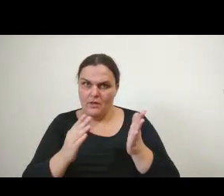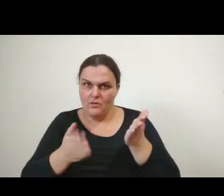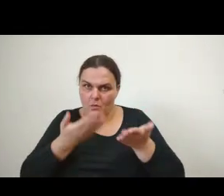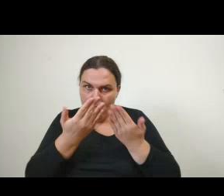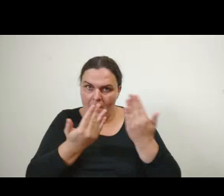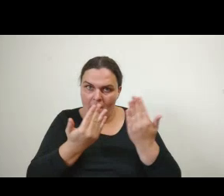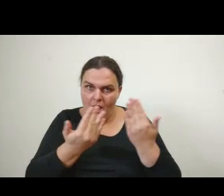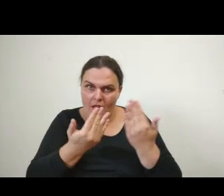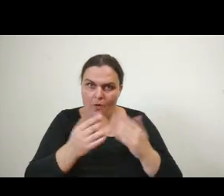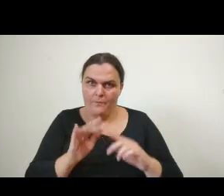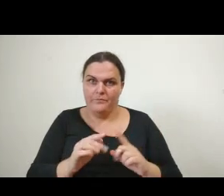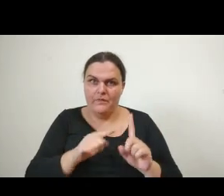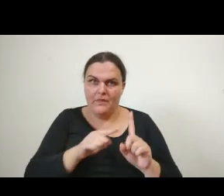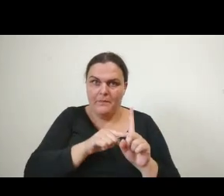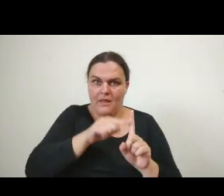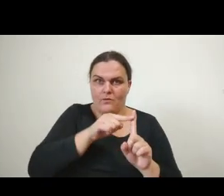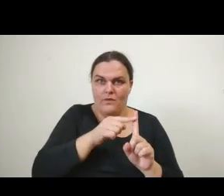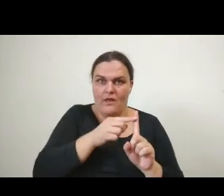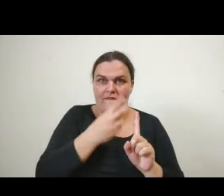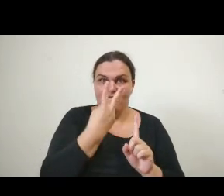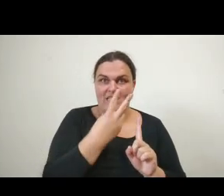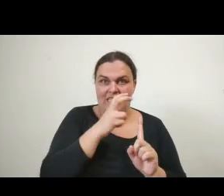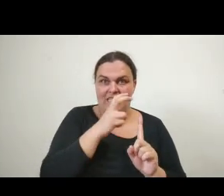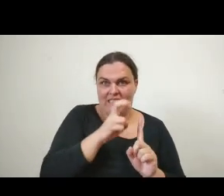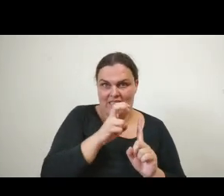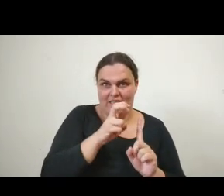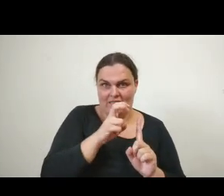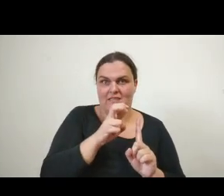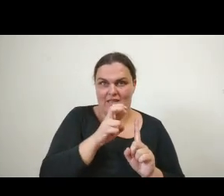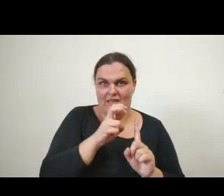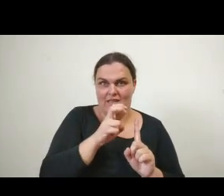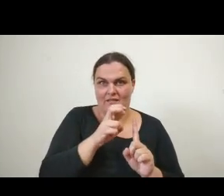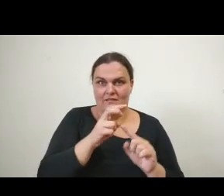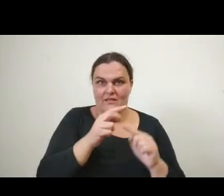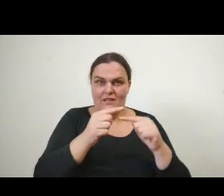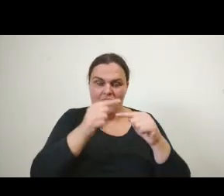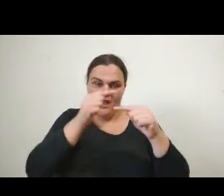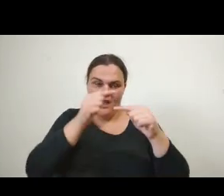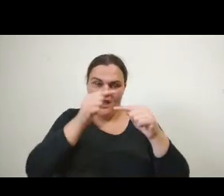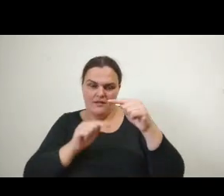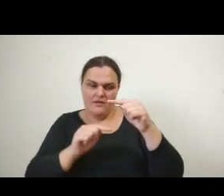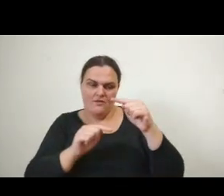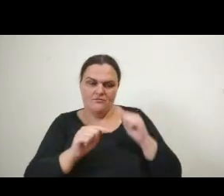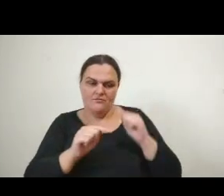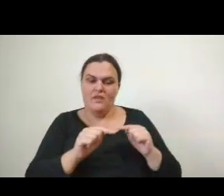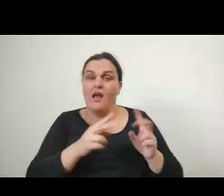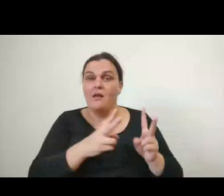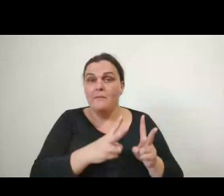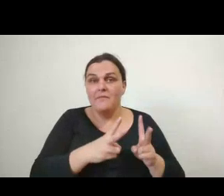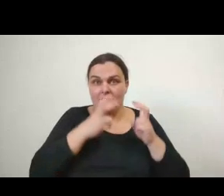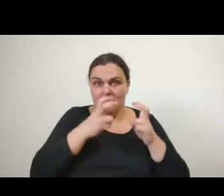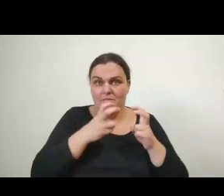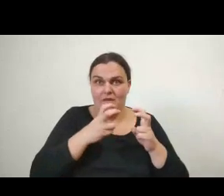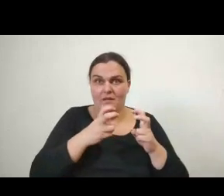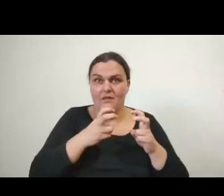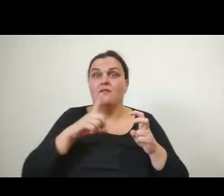a 25, né, eu tenho uma taxa líquida de reprodução bem superior até do que a 30